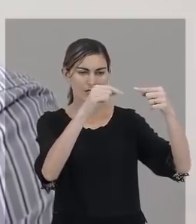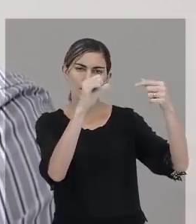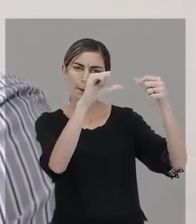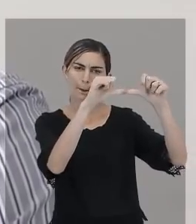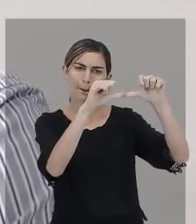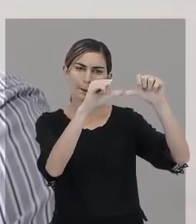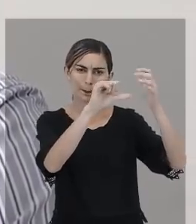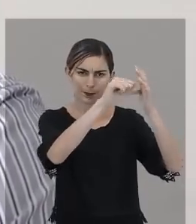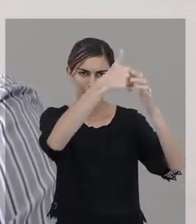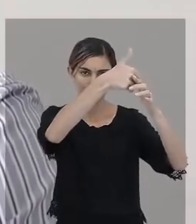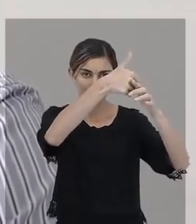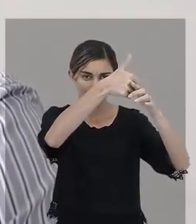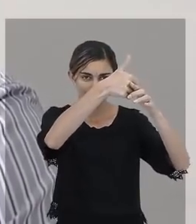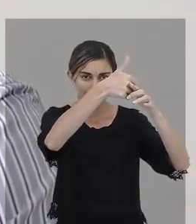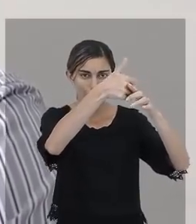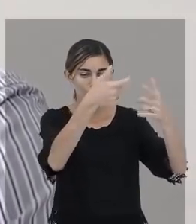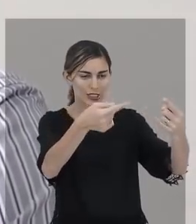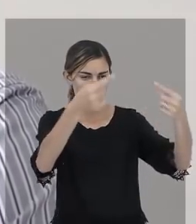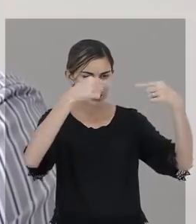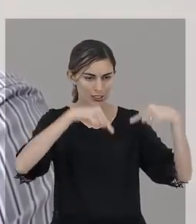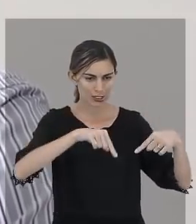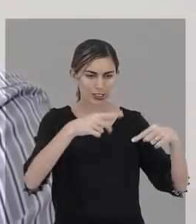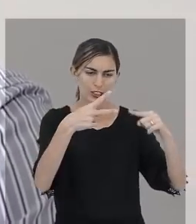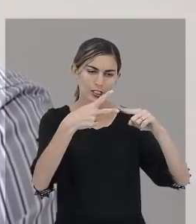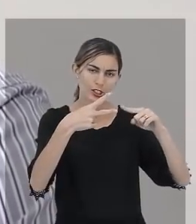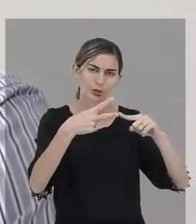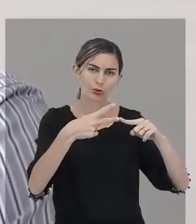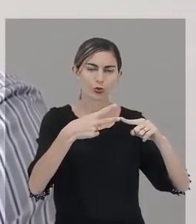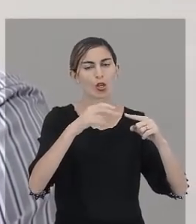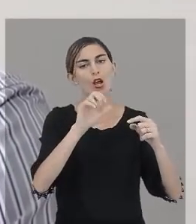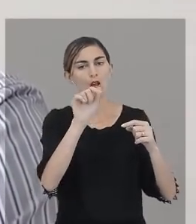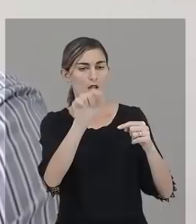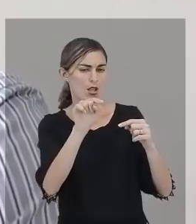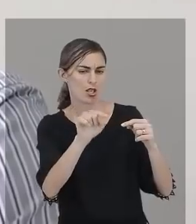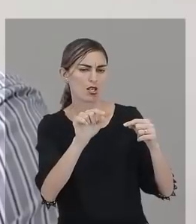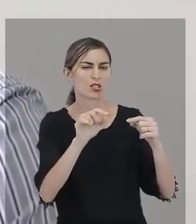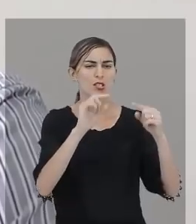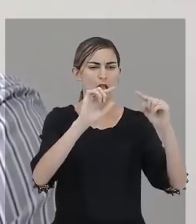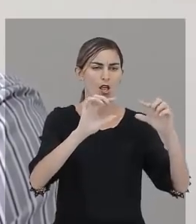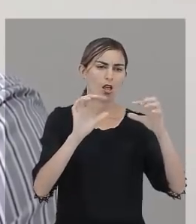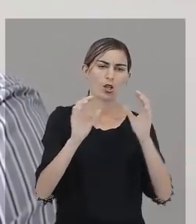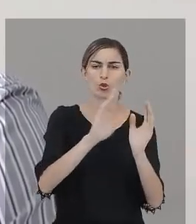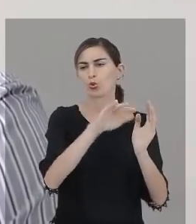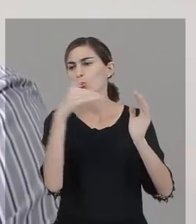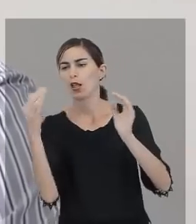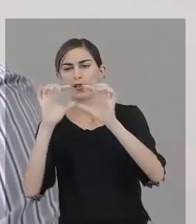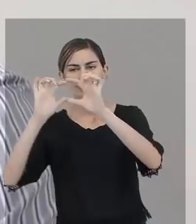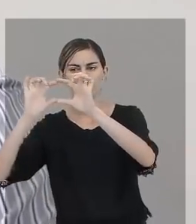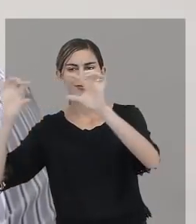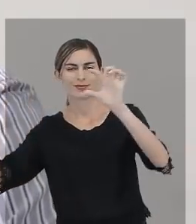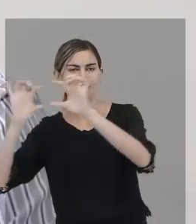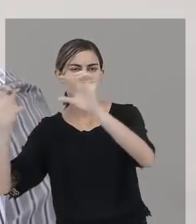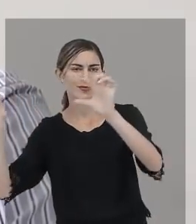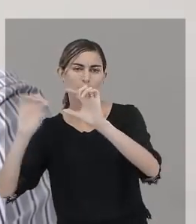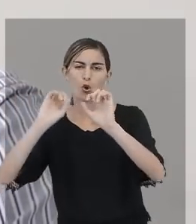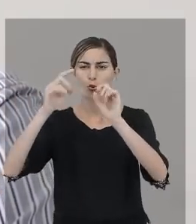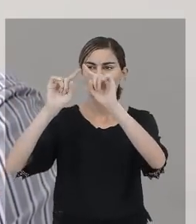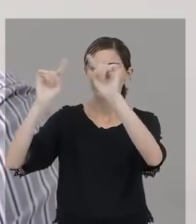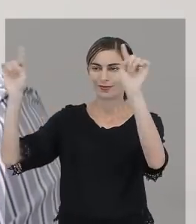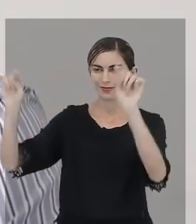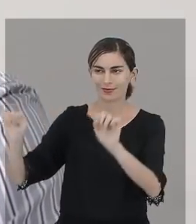dizer que aquele componente está abaixo daquele primeiro componente. Ou você pode dizer, não, esse componente não está abaixo, ele está ao lado. Então você